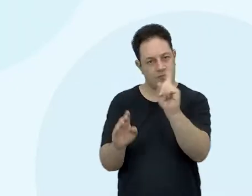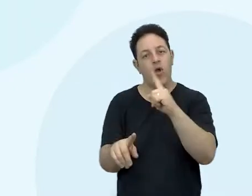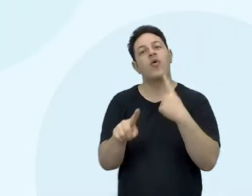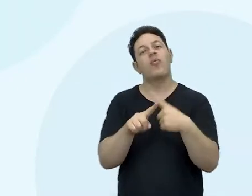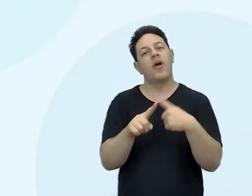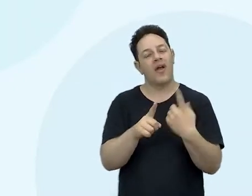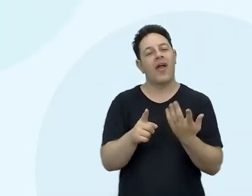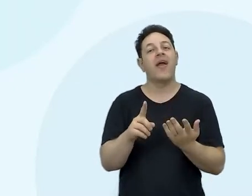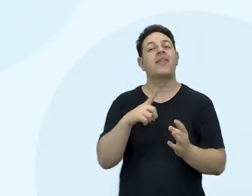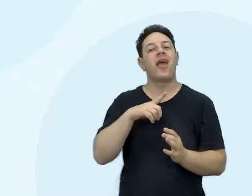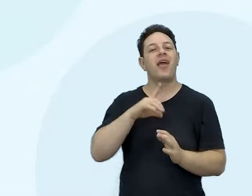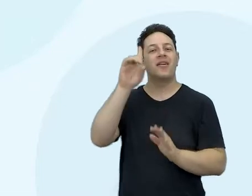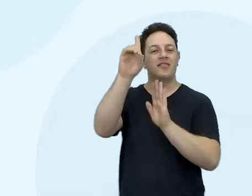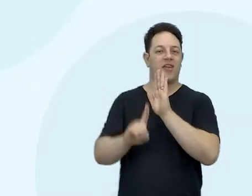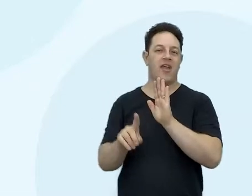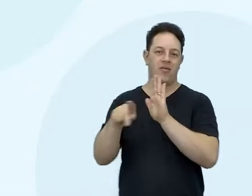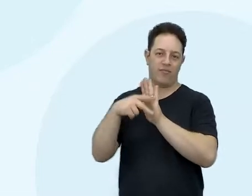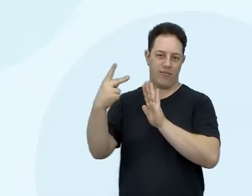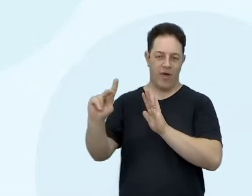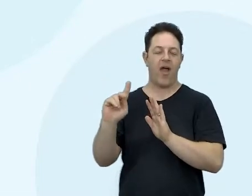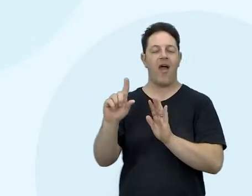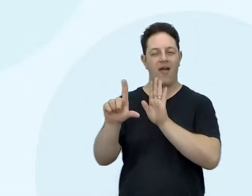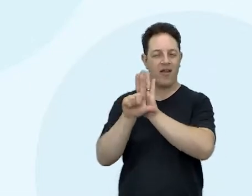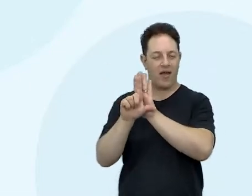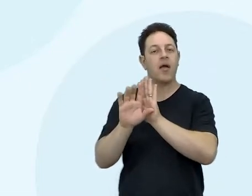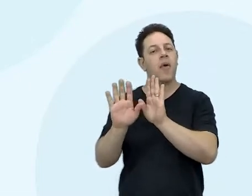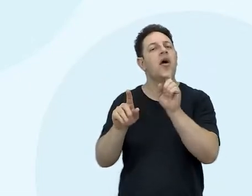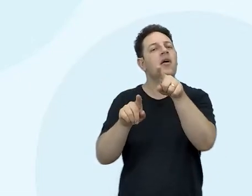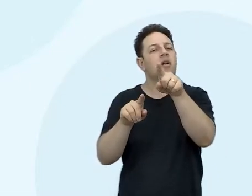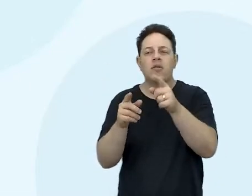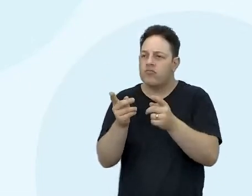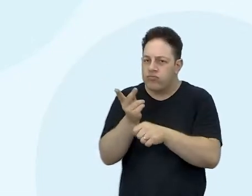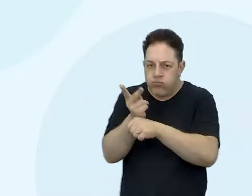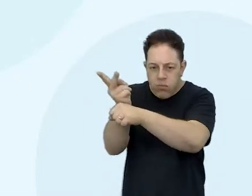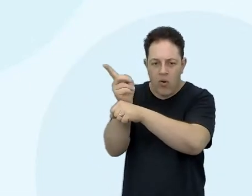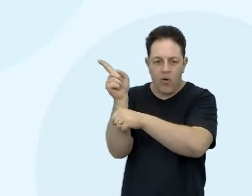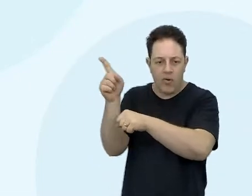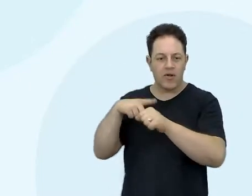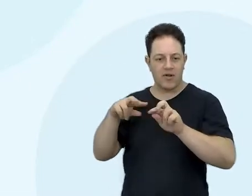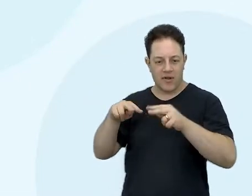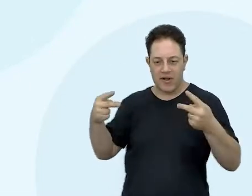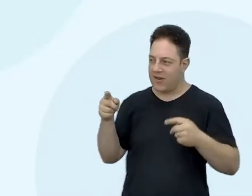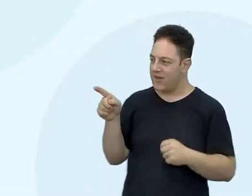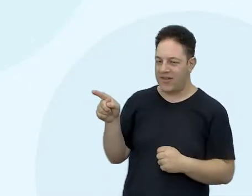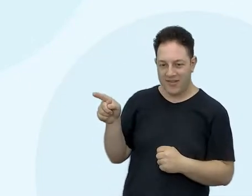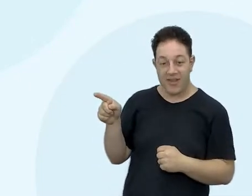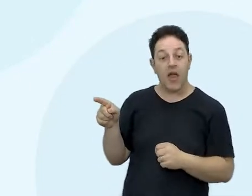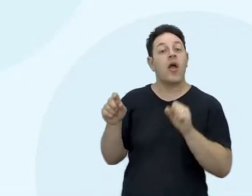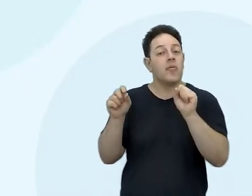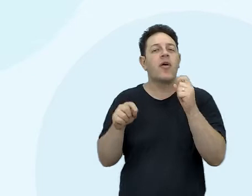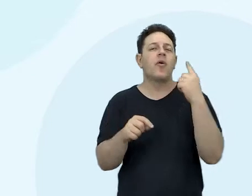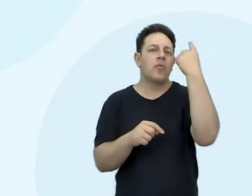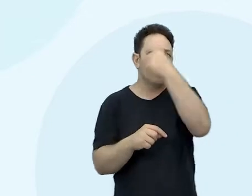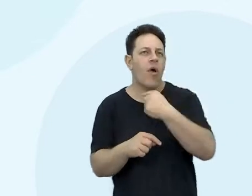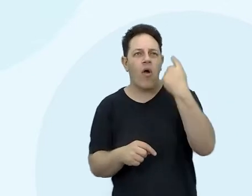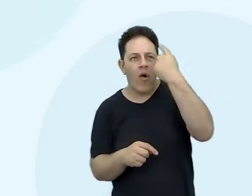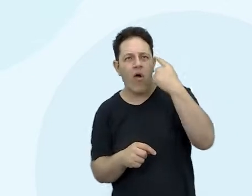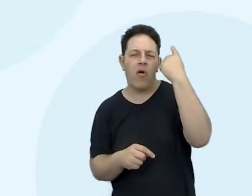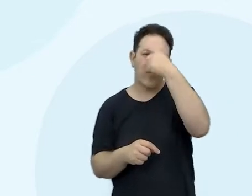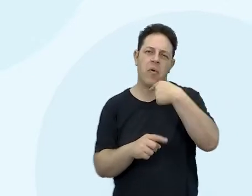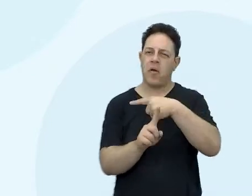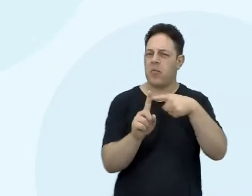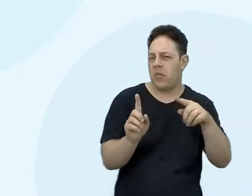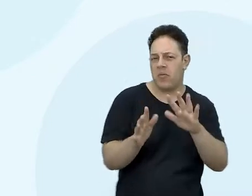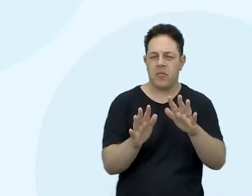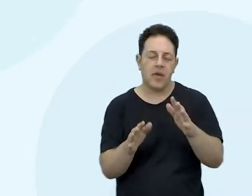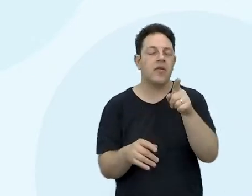encontrar este vídeo aí, tem mais ou menos 1 hora e pouco, de discussão de especialistas que falam sobre